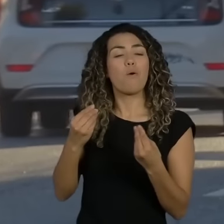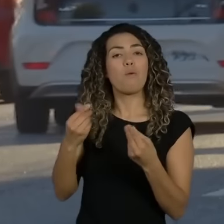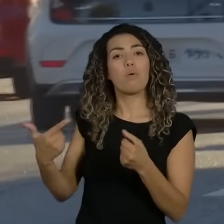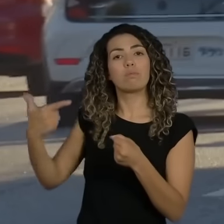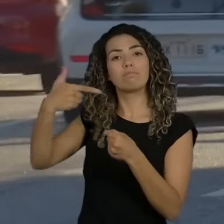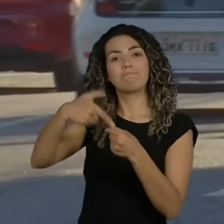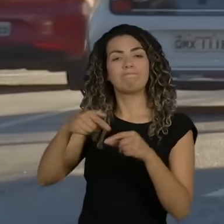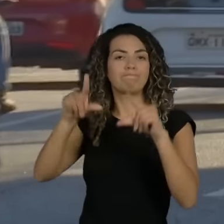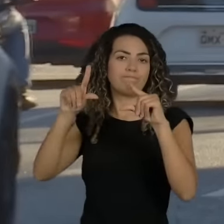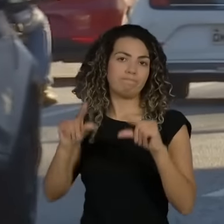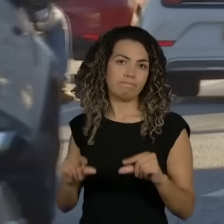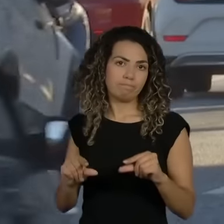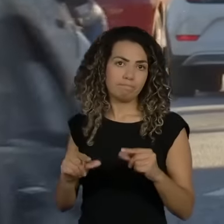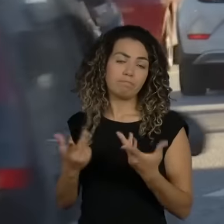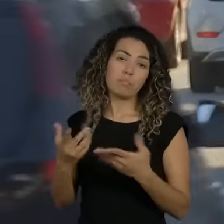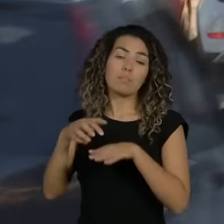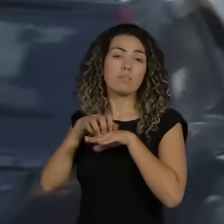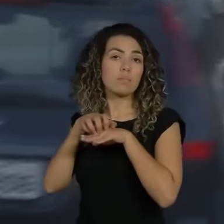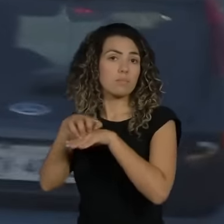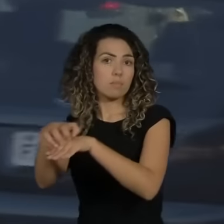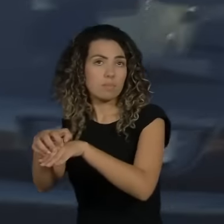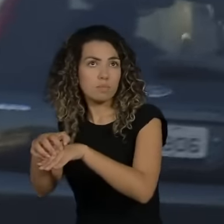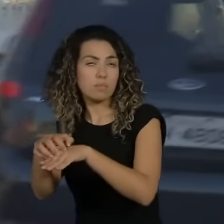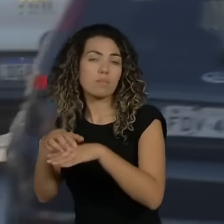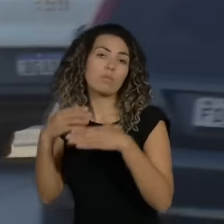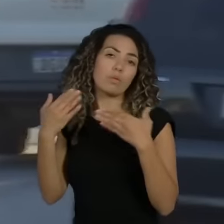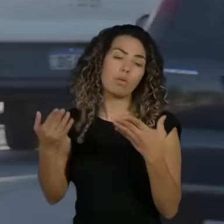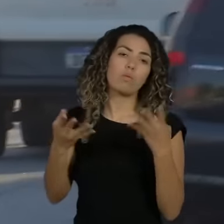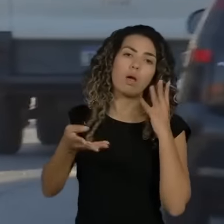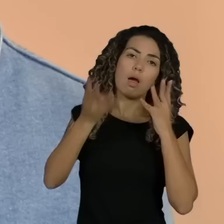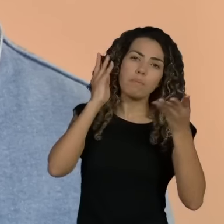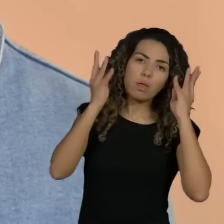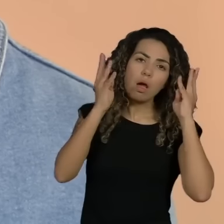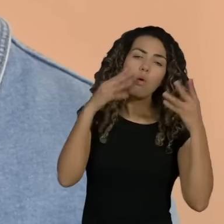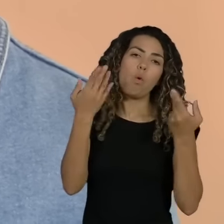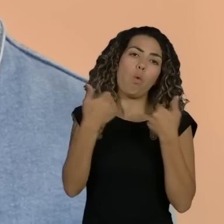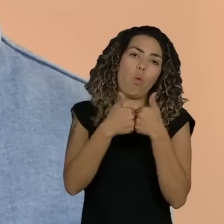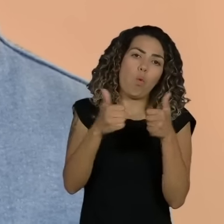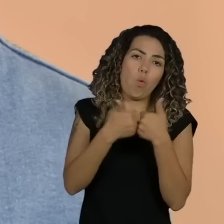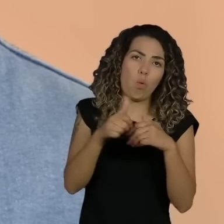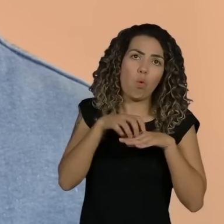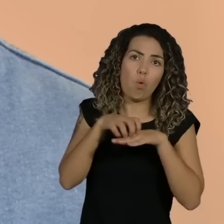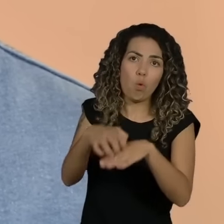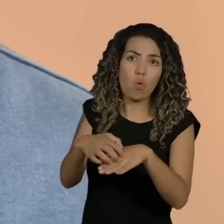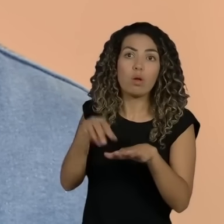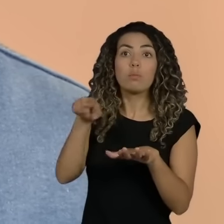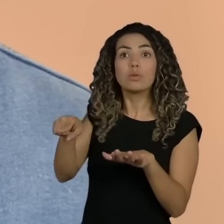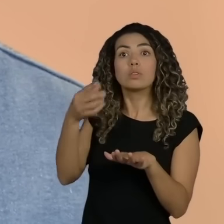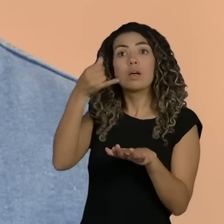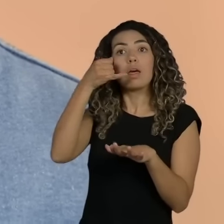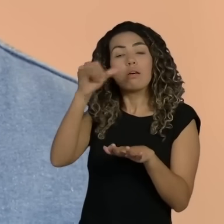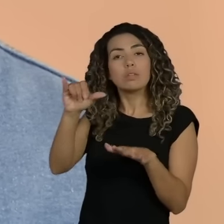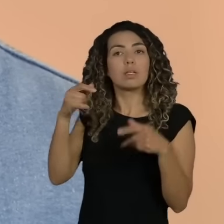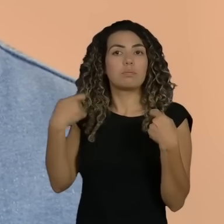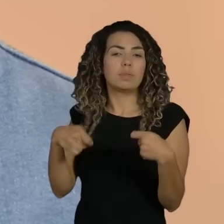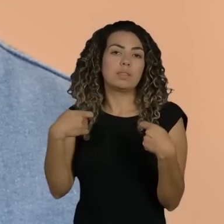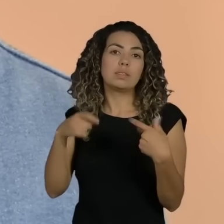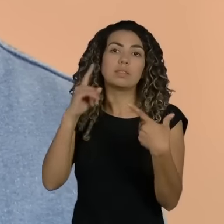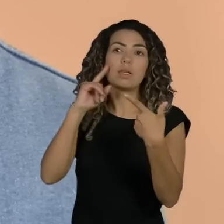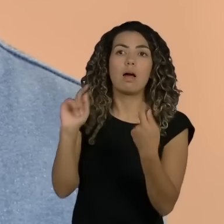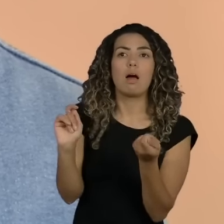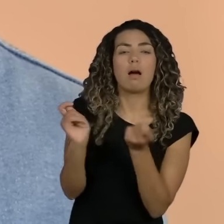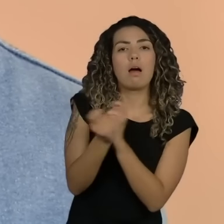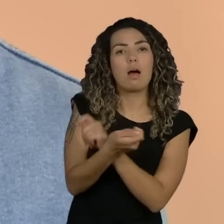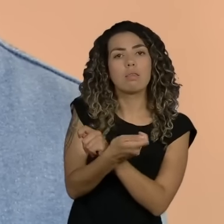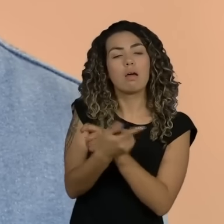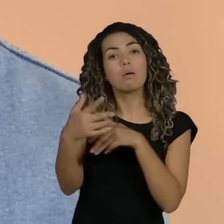nos transportes, que pode ser o transporte de cargas ou o transporte de passageiros. Se não conseguir evitar, aí é mudar, que aí é mudar o meio de